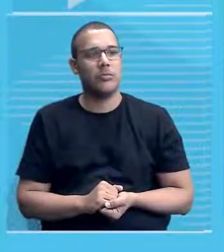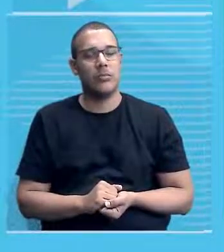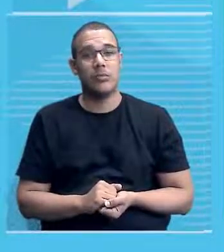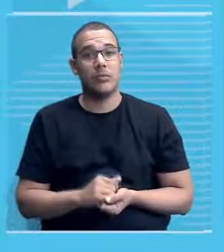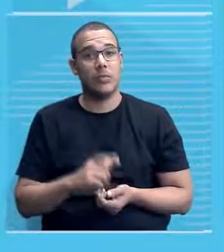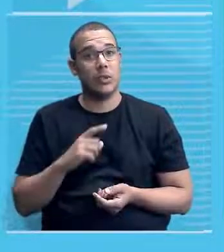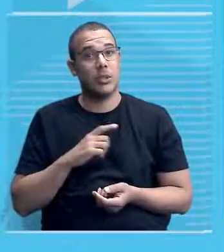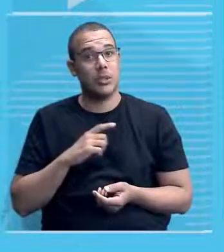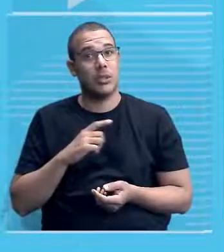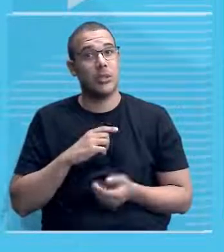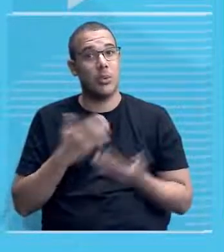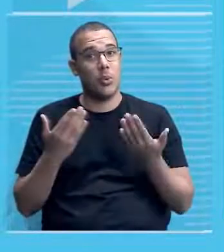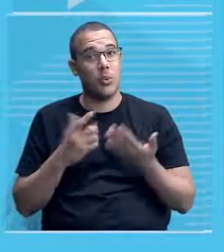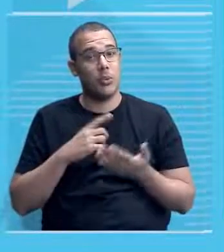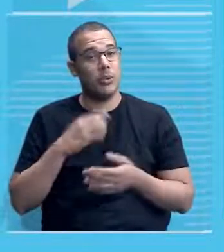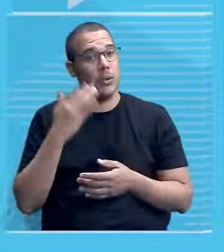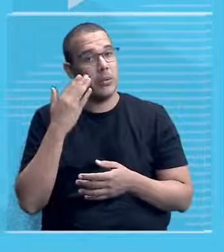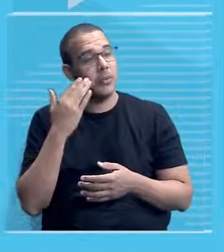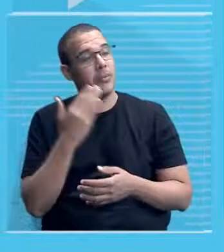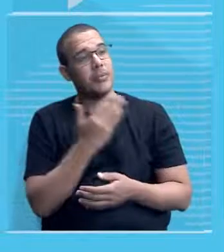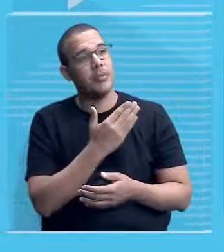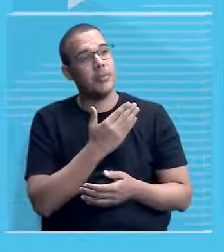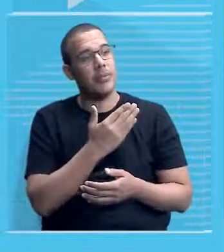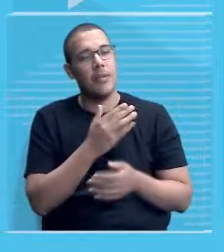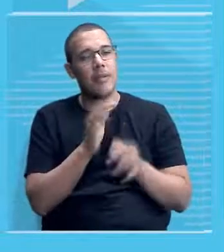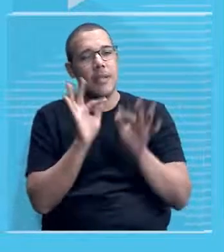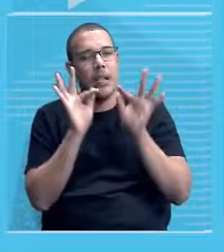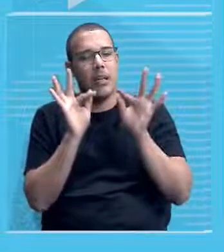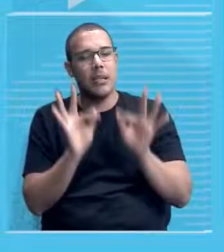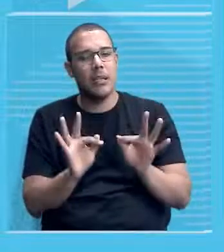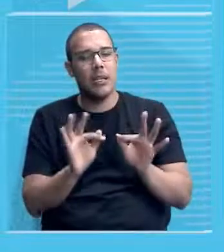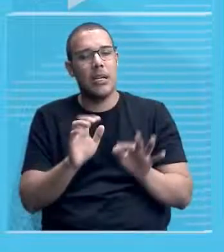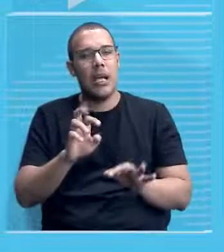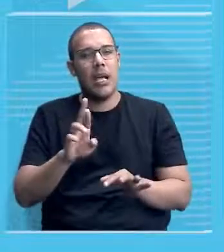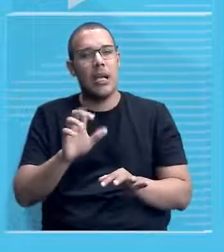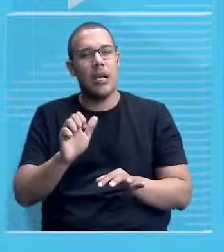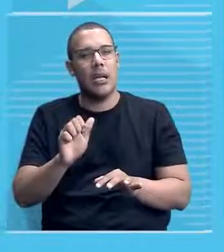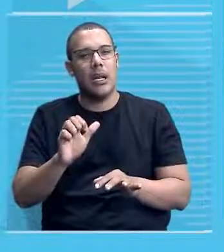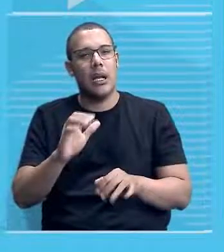ó fechando a era colonial